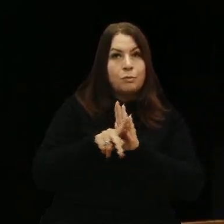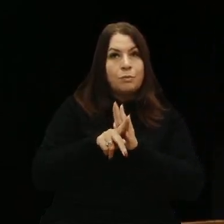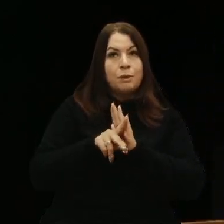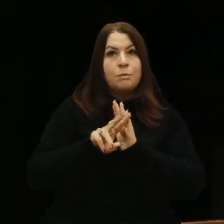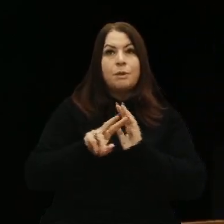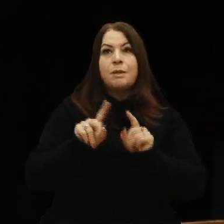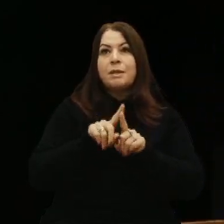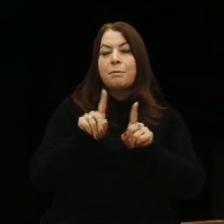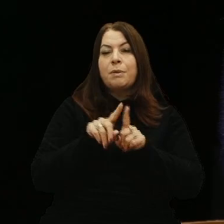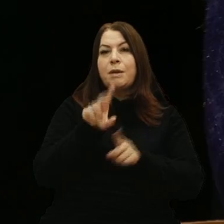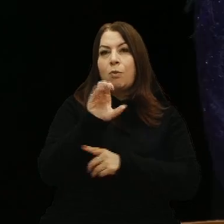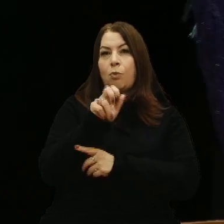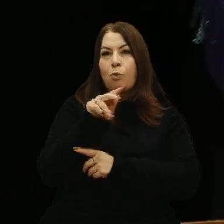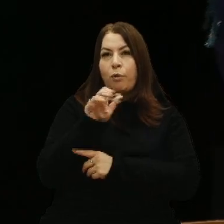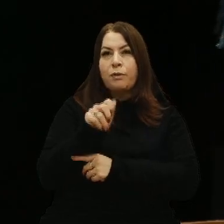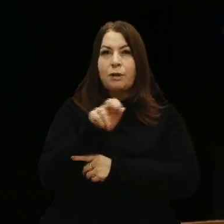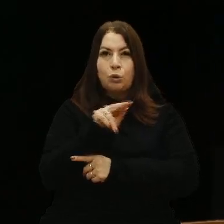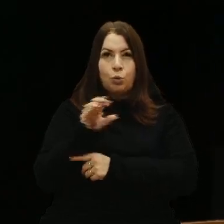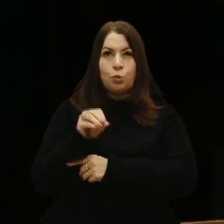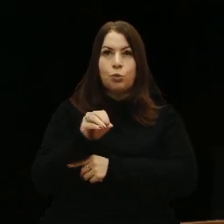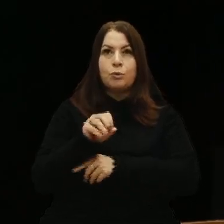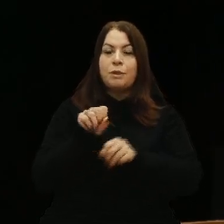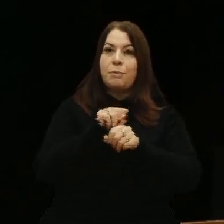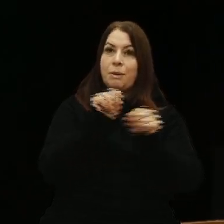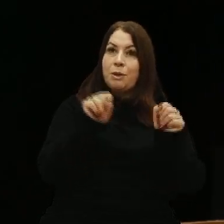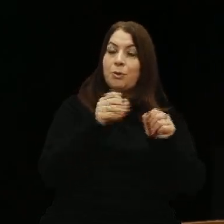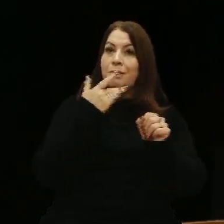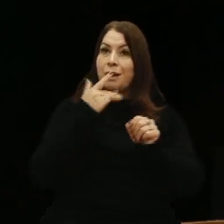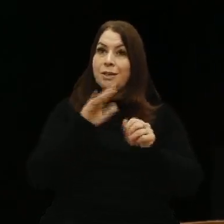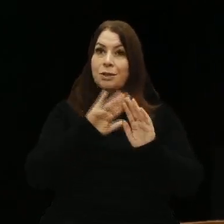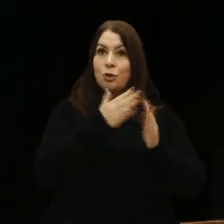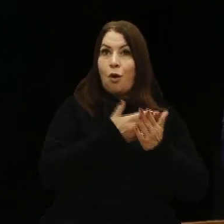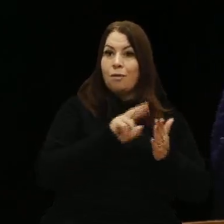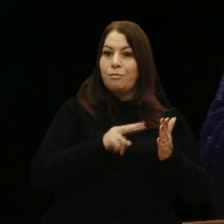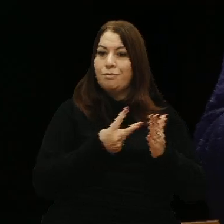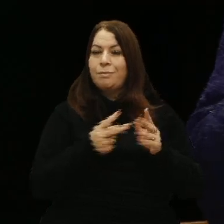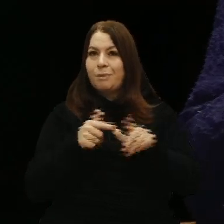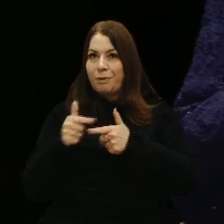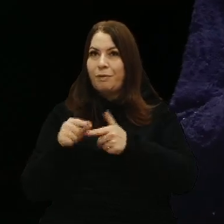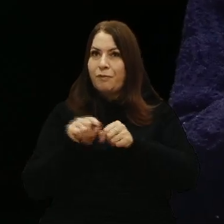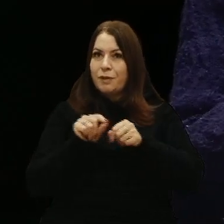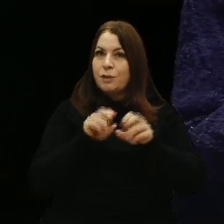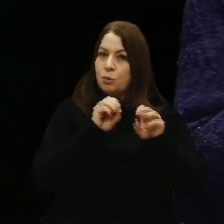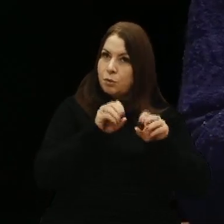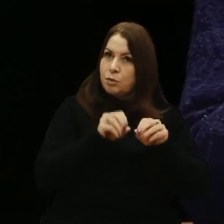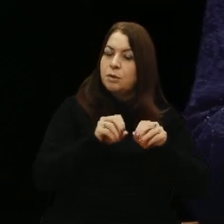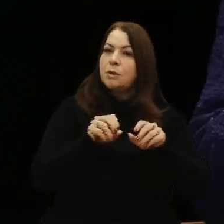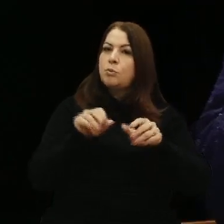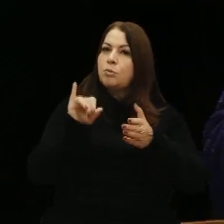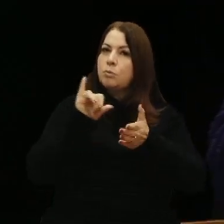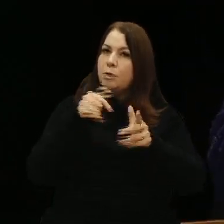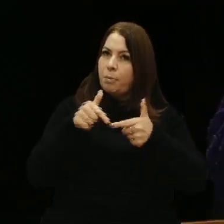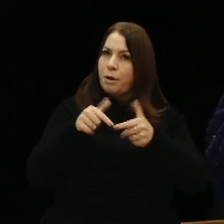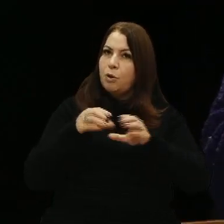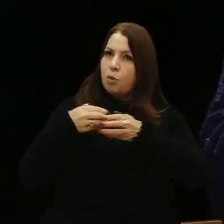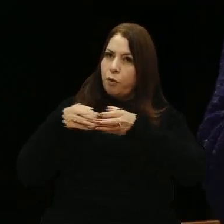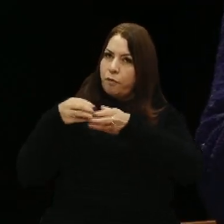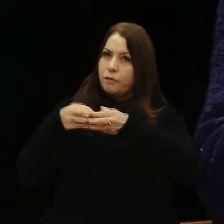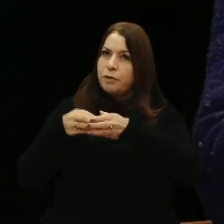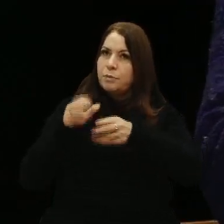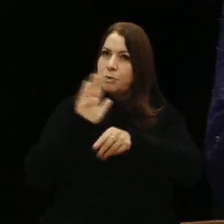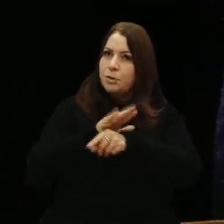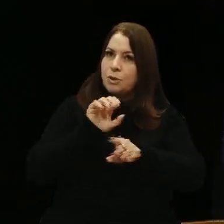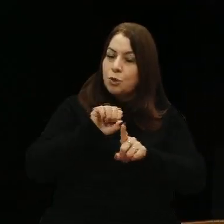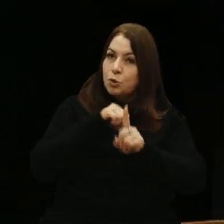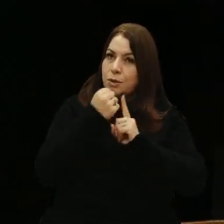contraturno escolar público, porque quando a gente fala em contraturno, a gente está falando de educação. Quando a gente fala em serviço de convivência, nós estamos falando de assistência